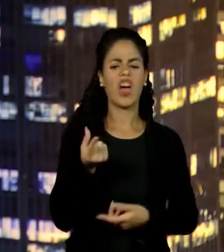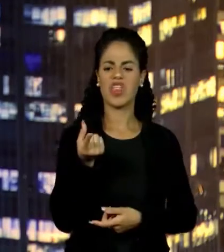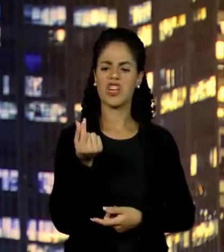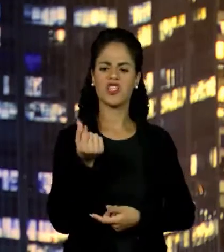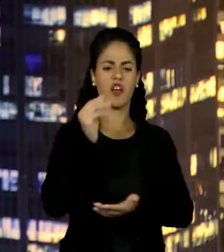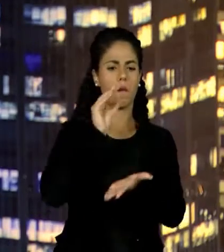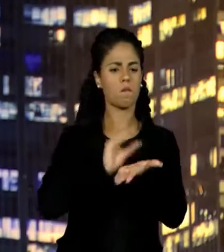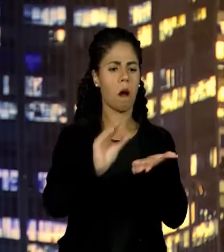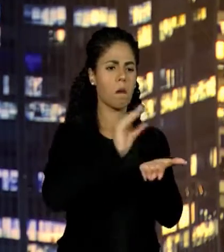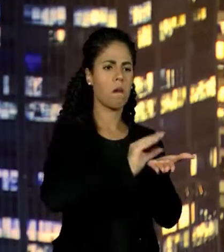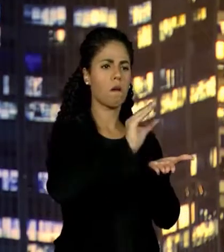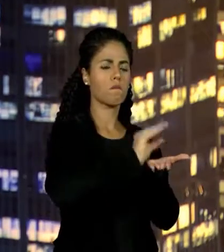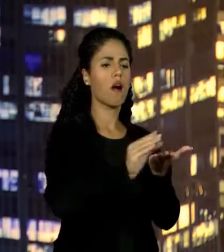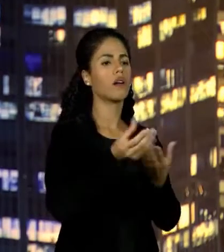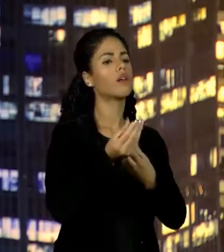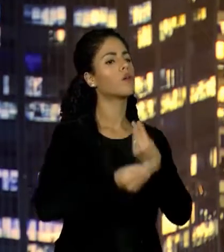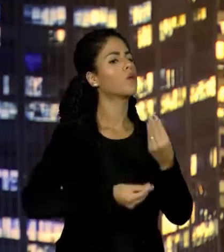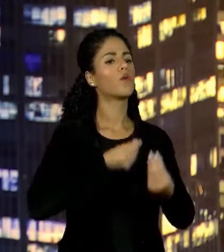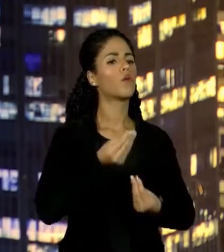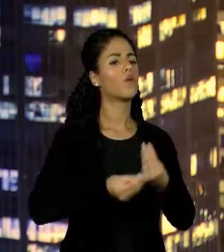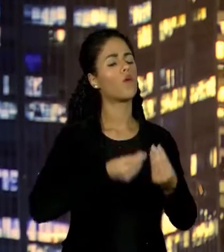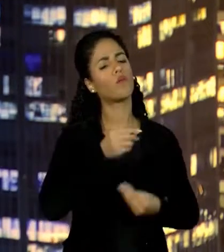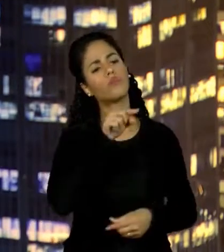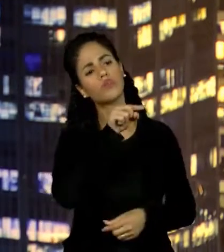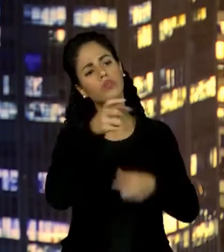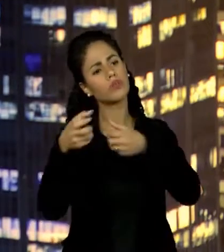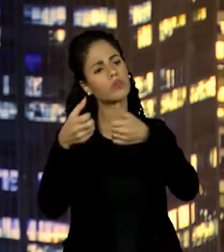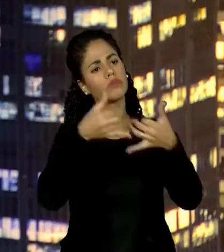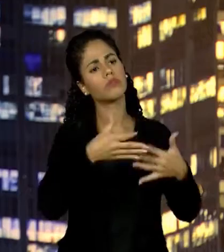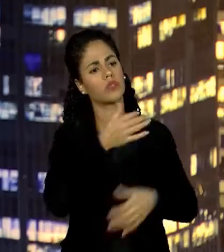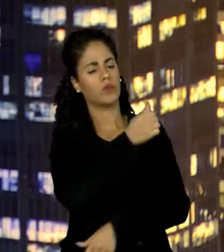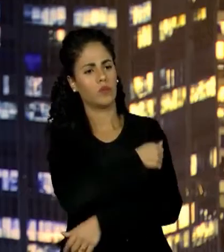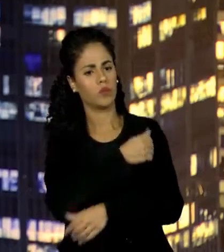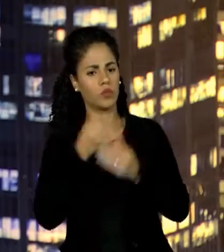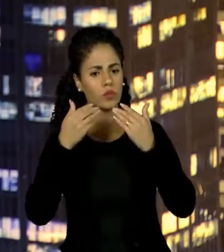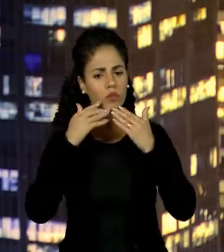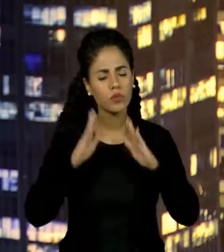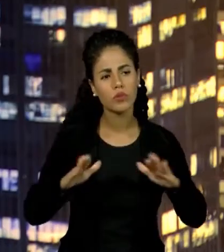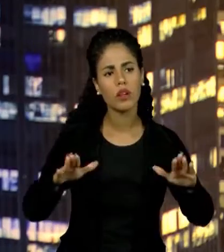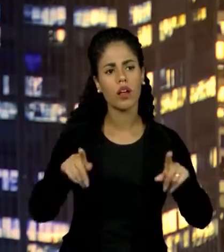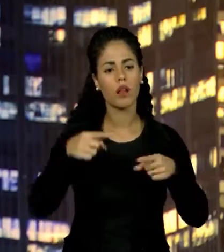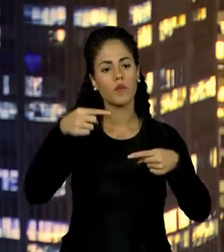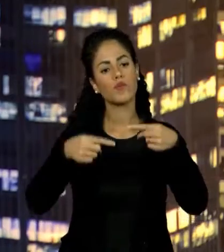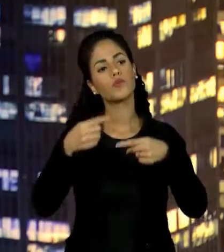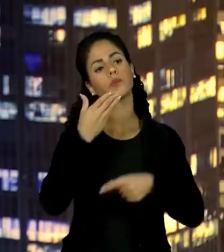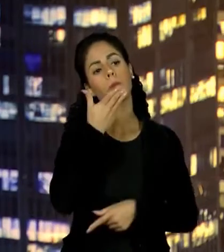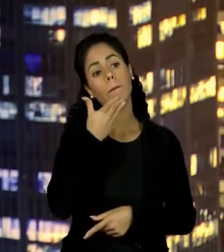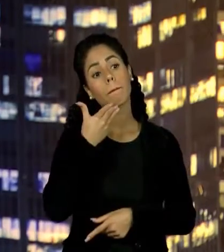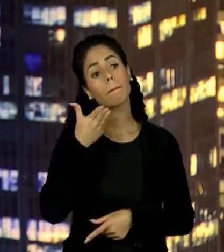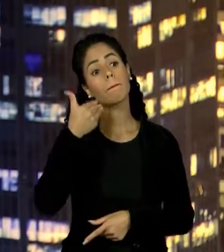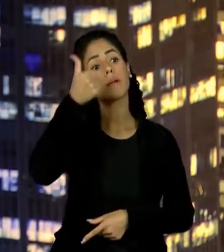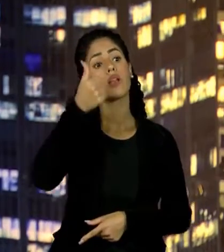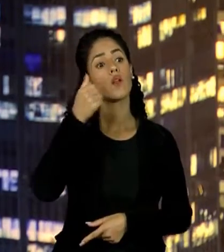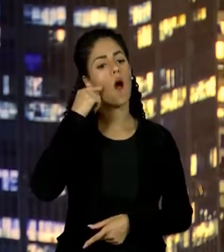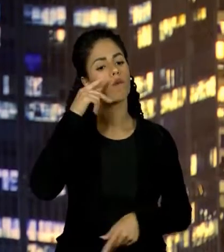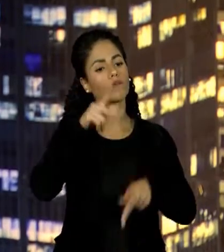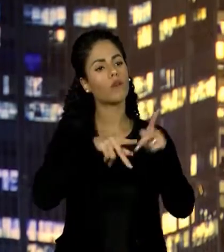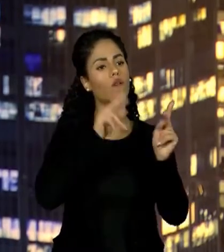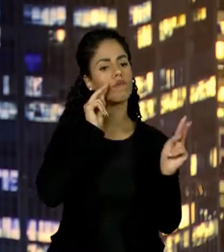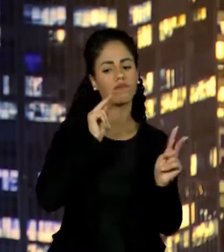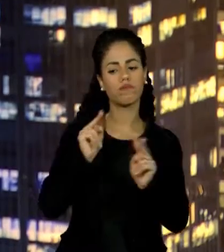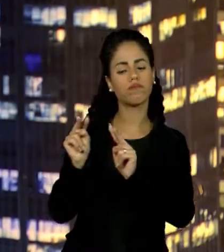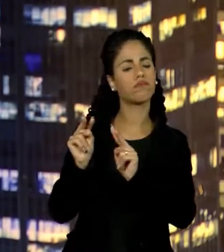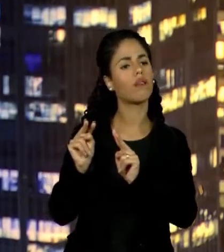verba para aquilo. Como é que você vê essa questão? Você acha que a política, para ser melhor vista, né,